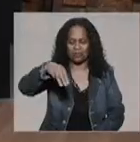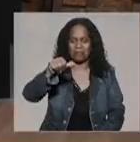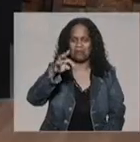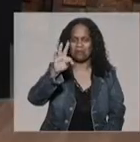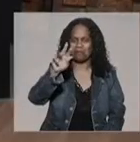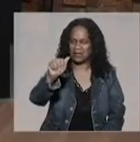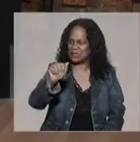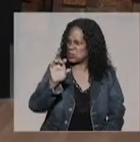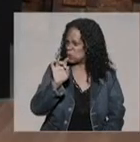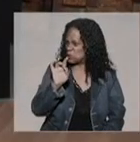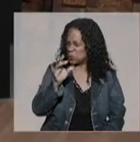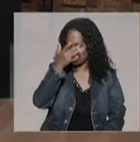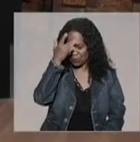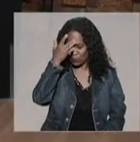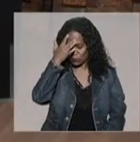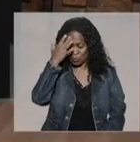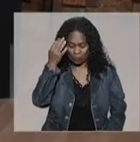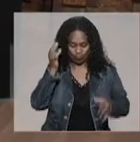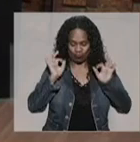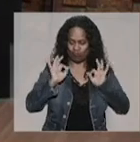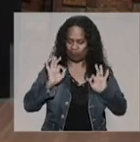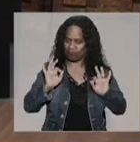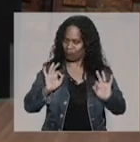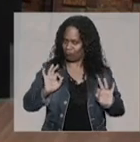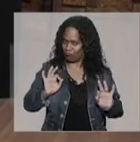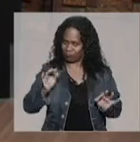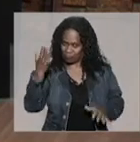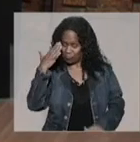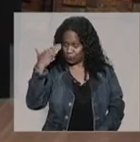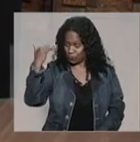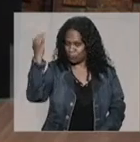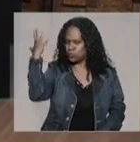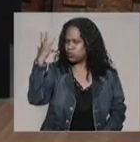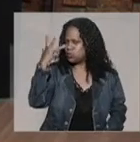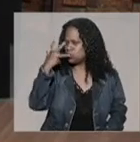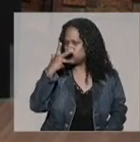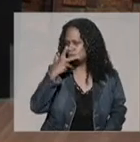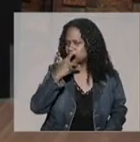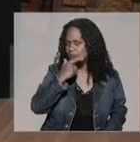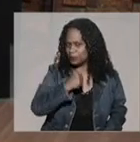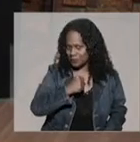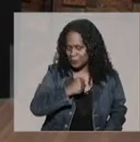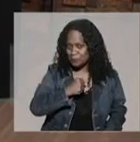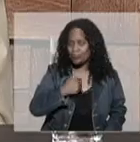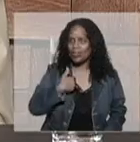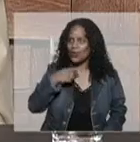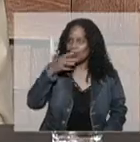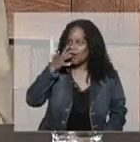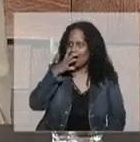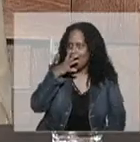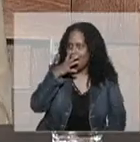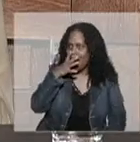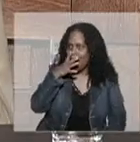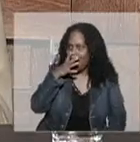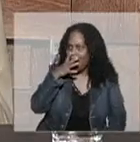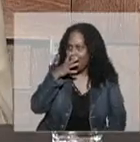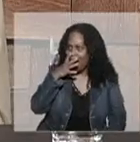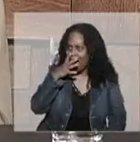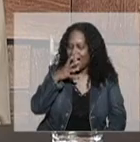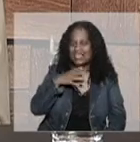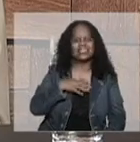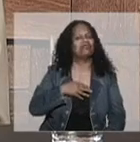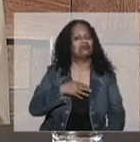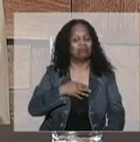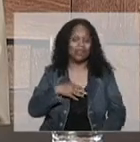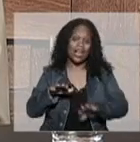Não é? Só gente, né? Elegante, grandes locutores, compositores, Isso. etc, etc. Artistas. Eu ficava fascinado. Quando eu fui para a